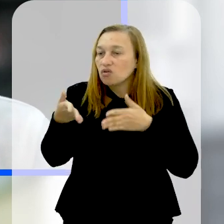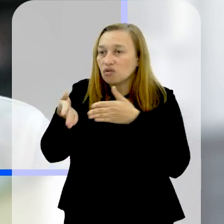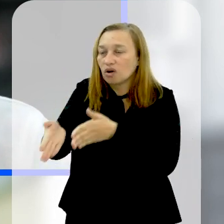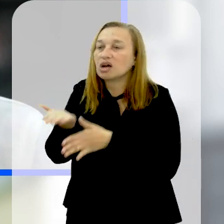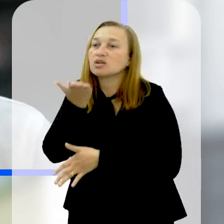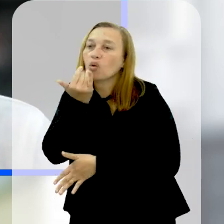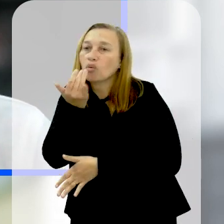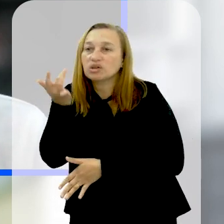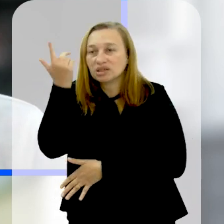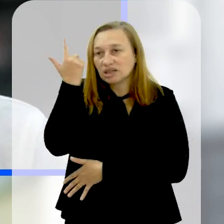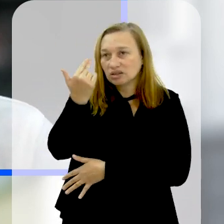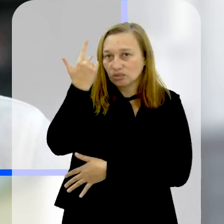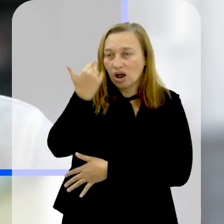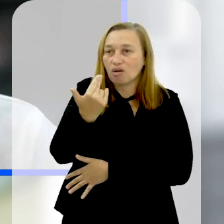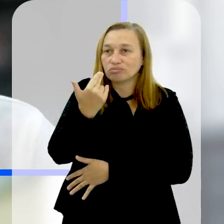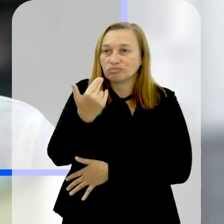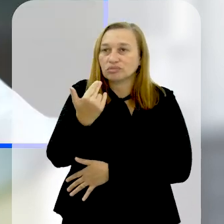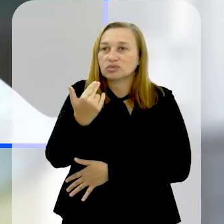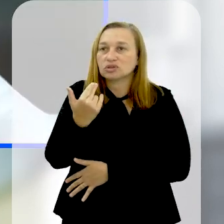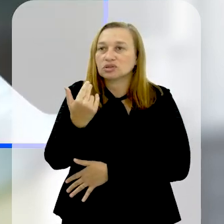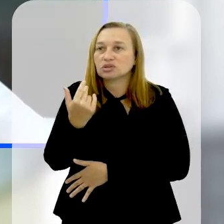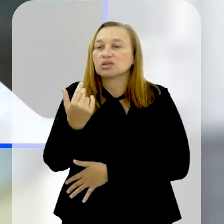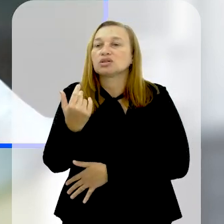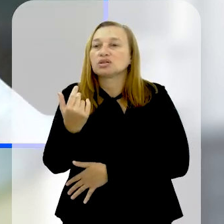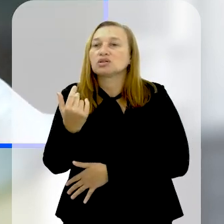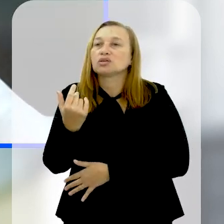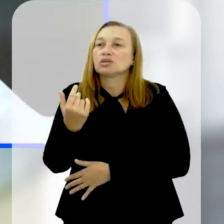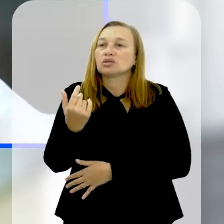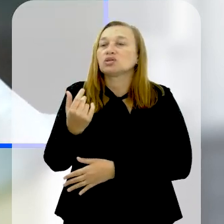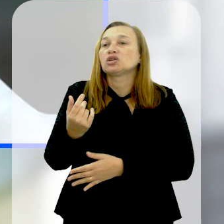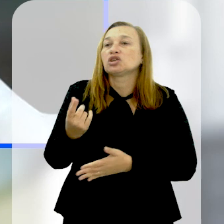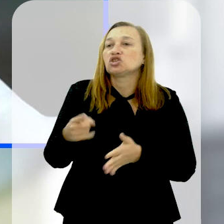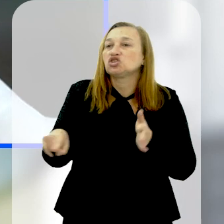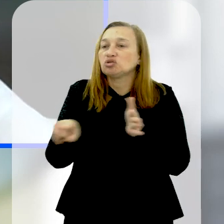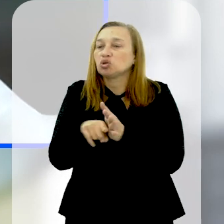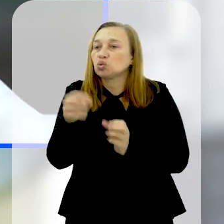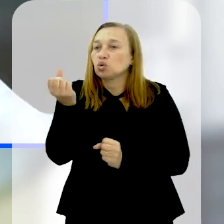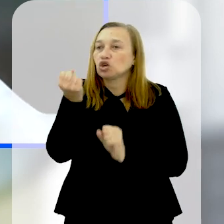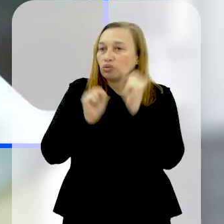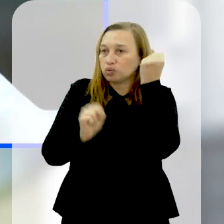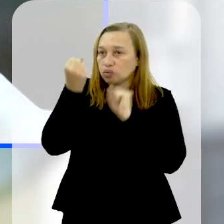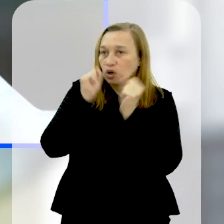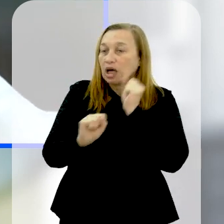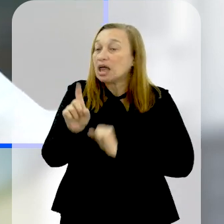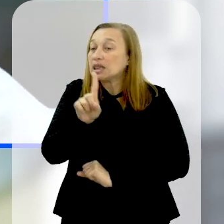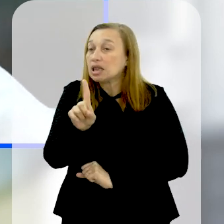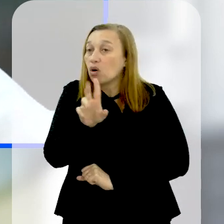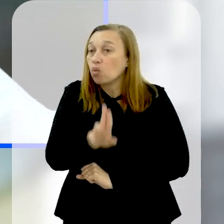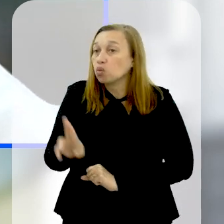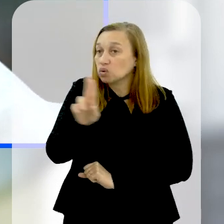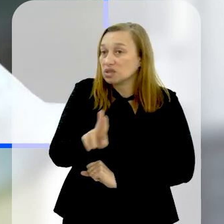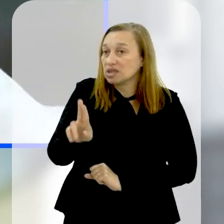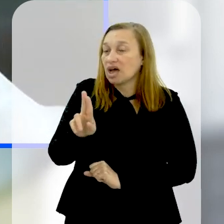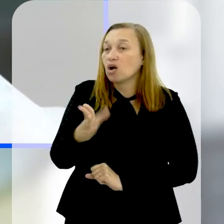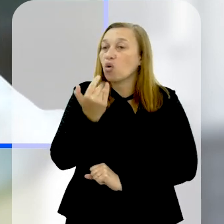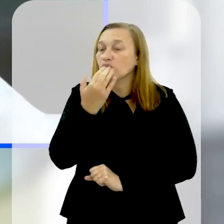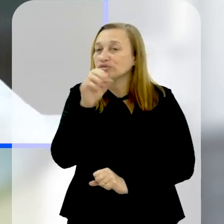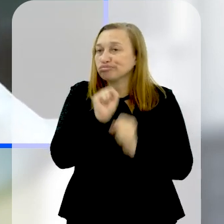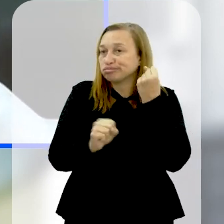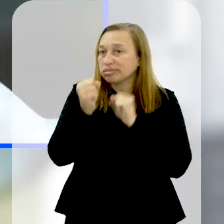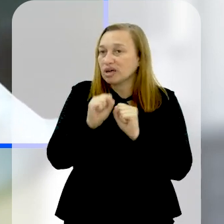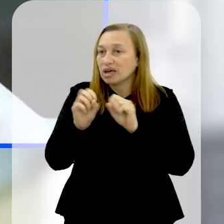100% voltada para alimentos naturais e, assim, com baixo processamento e realmente não utilizar e